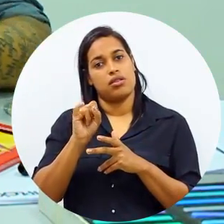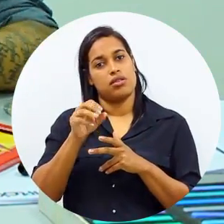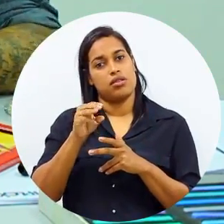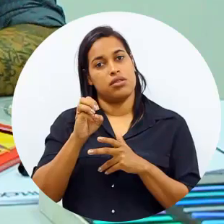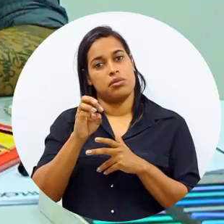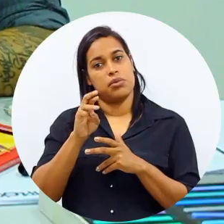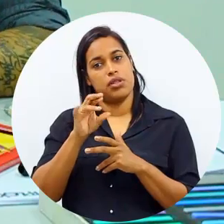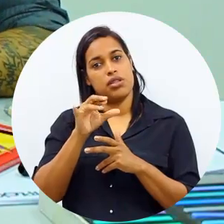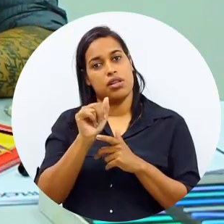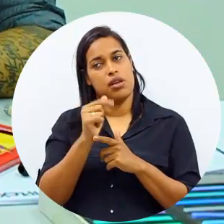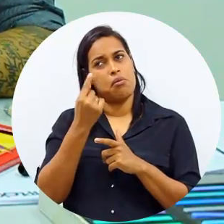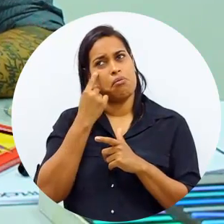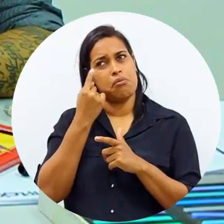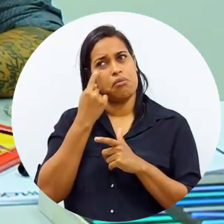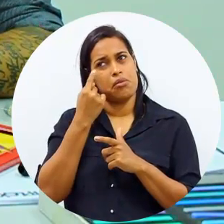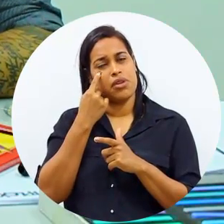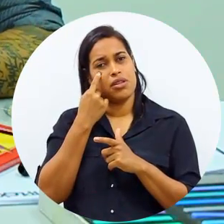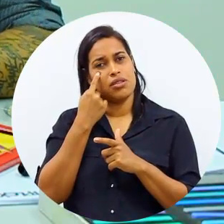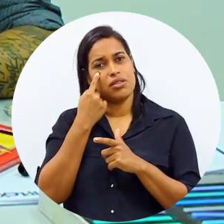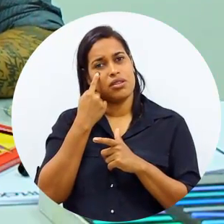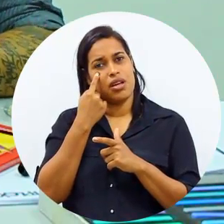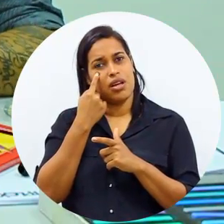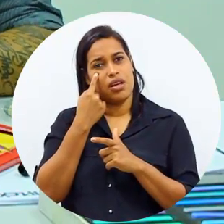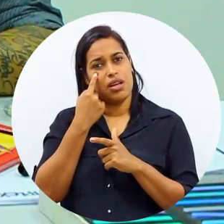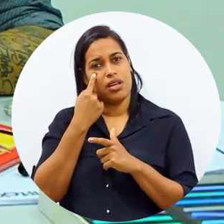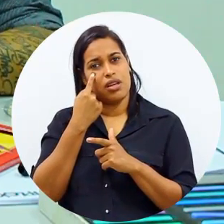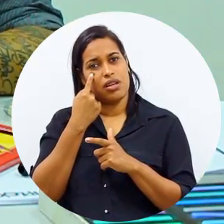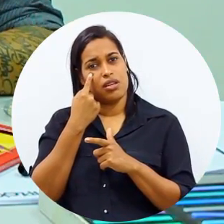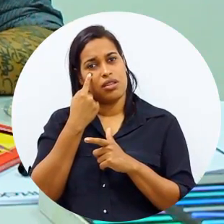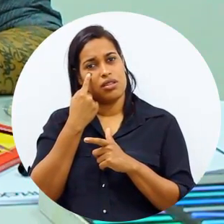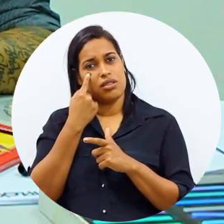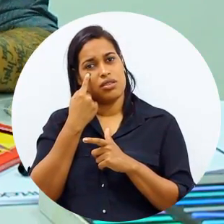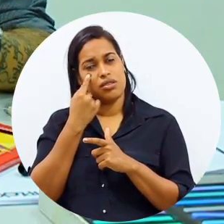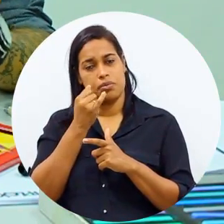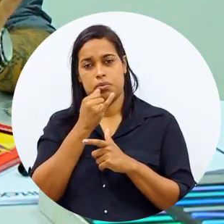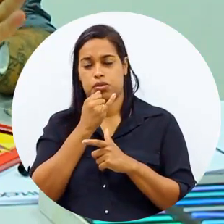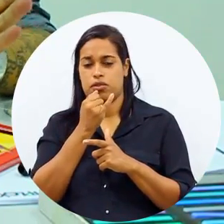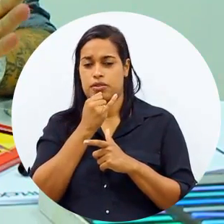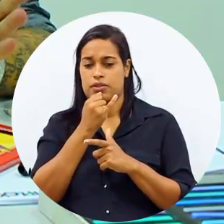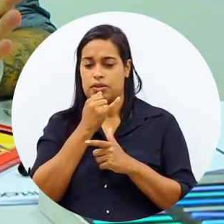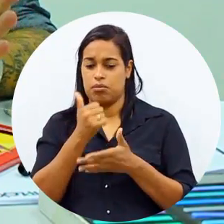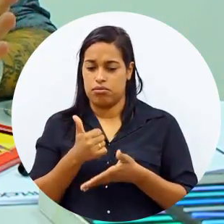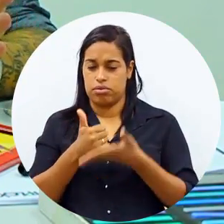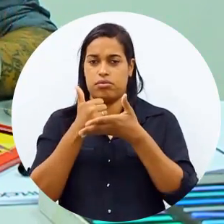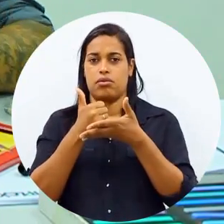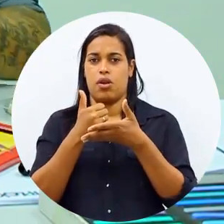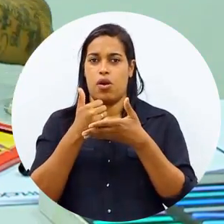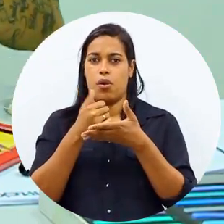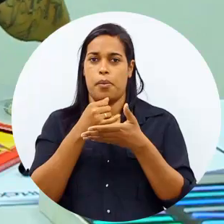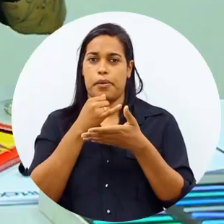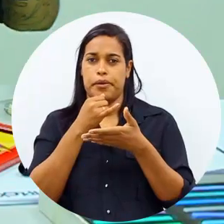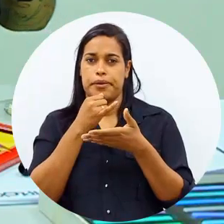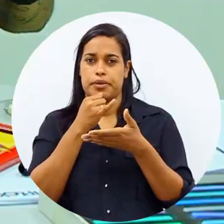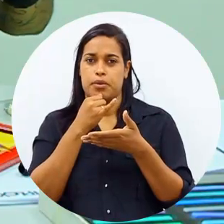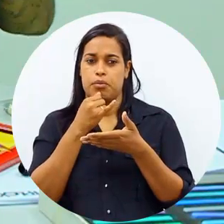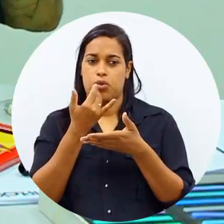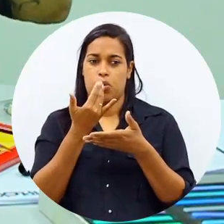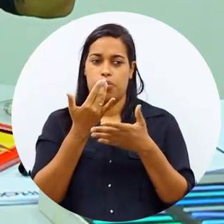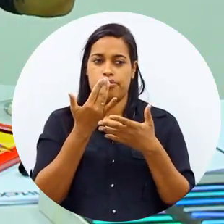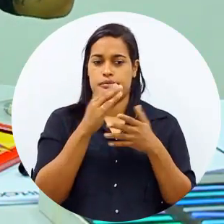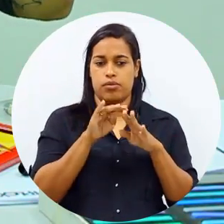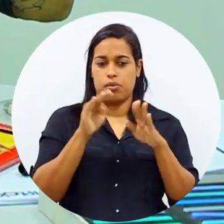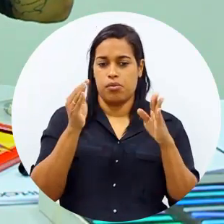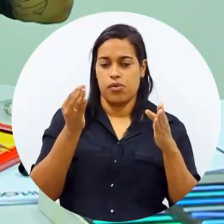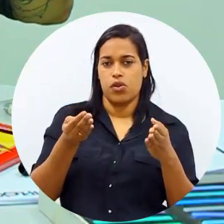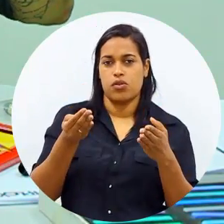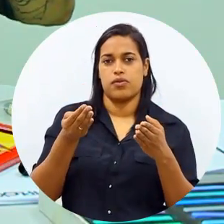assimetria. Se a gente pensar em um aparador, um móvel de canto que a